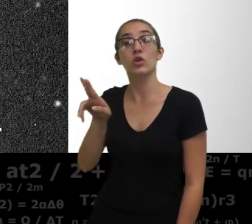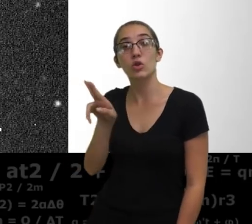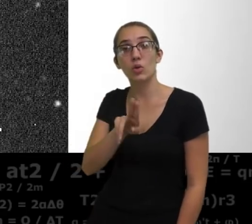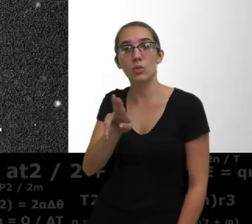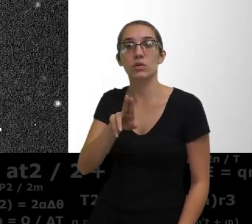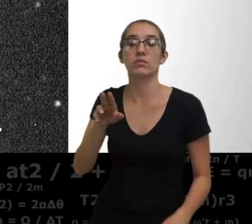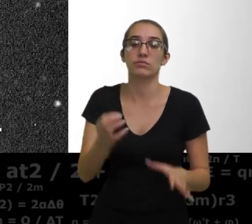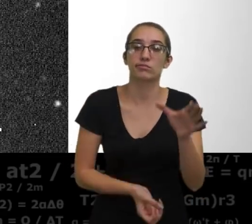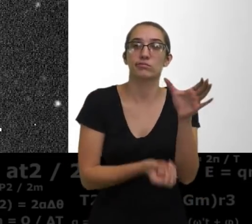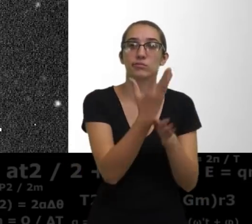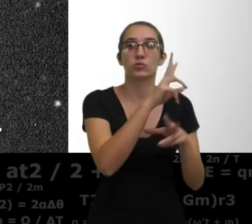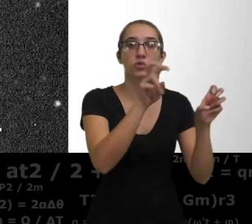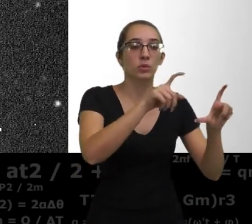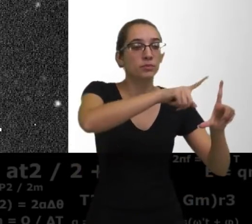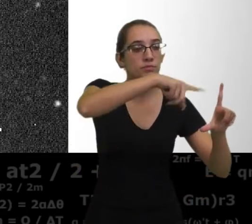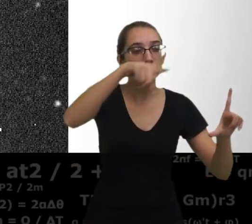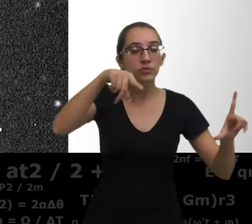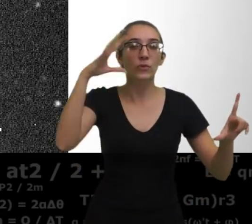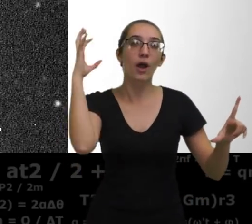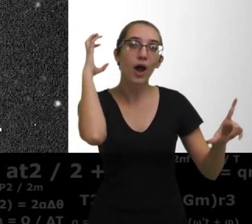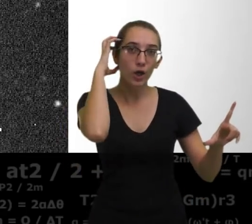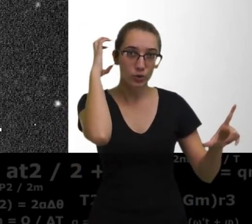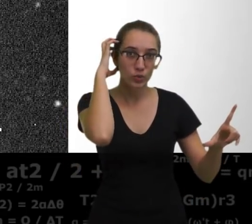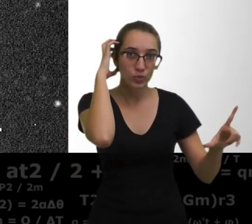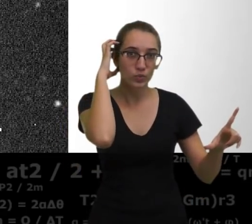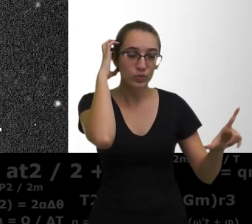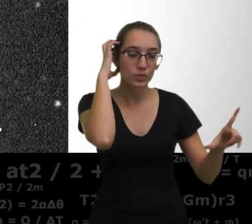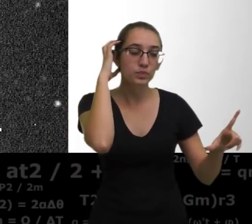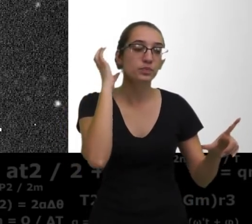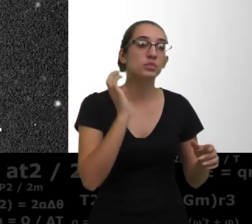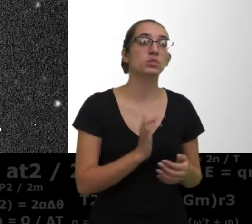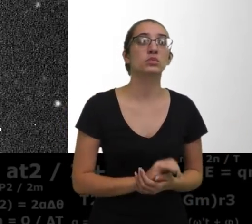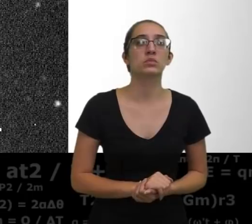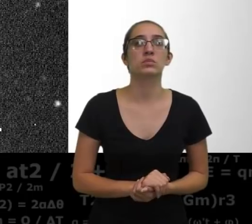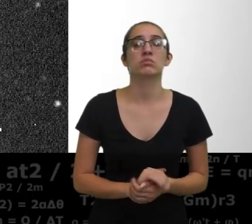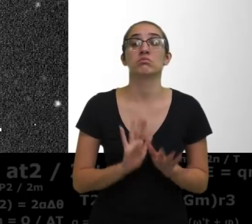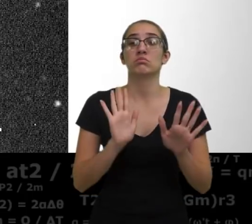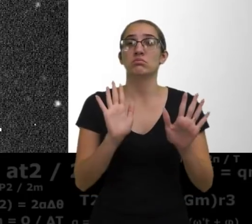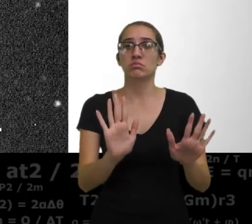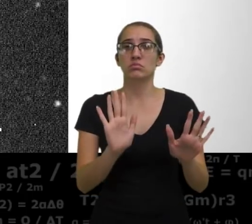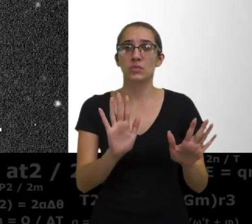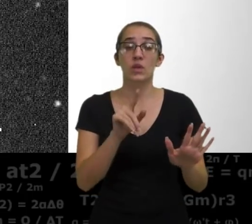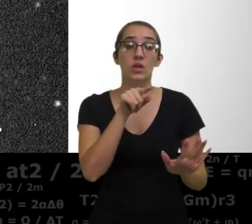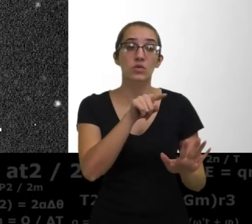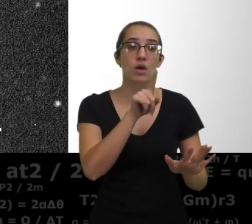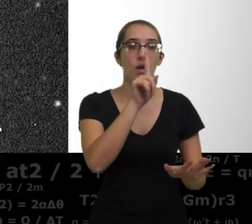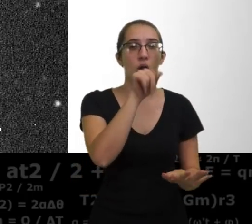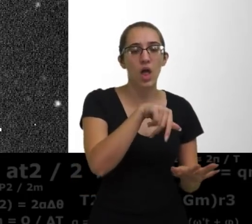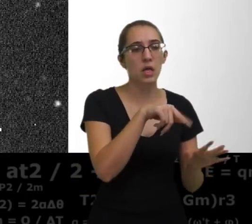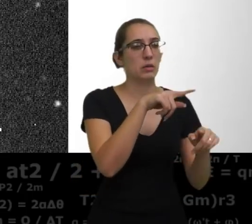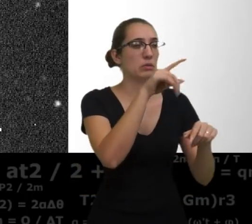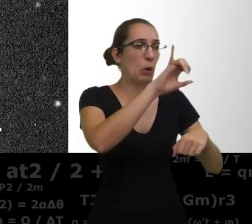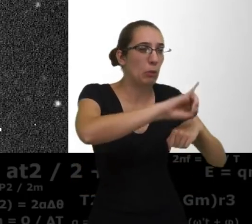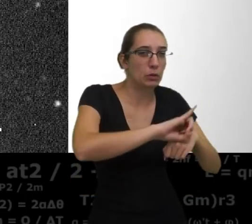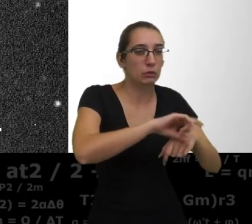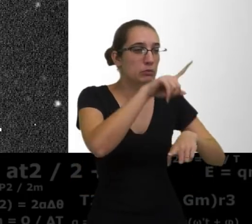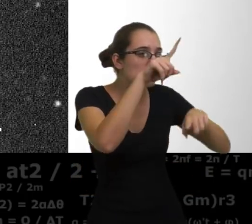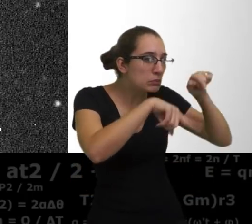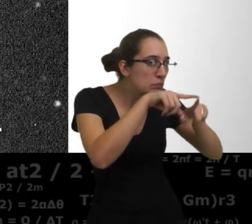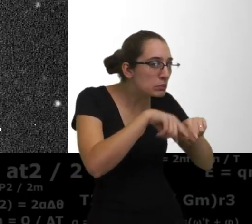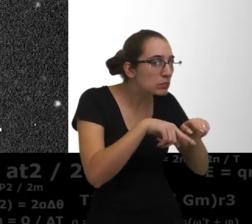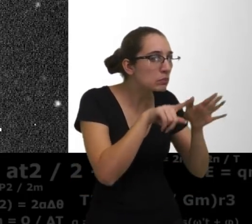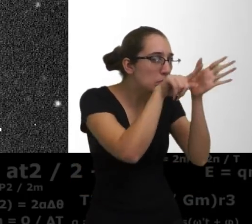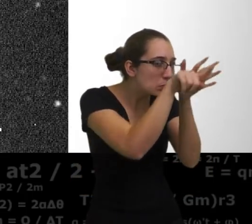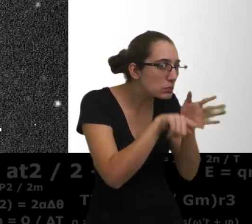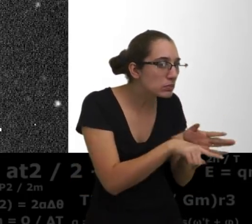Tá? Então, eles foram objetos inicialmente descobertos lá na década de 60 por sua forte emissão de